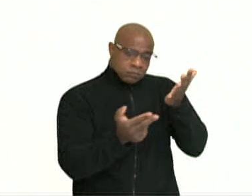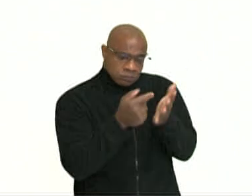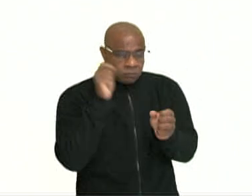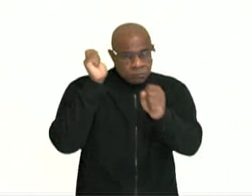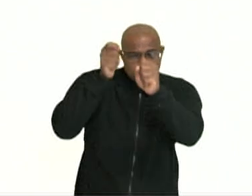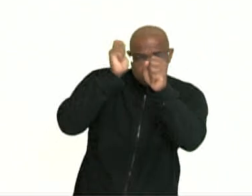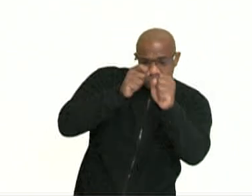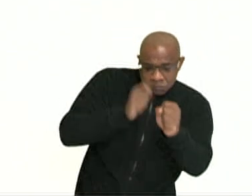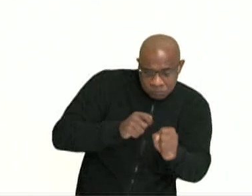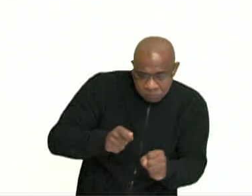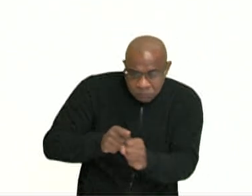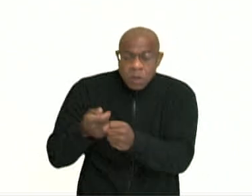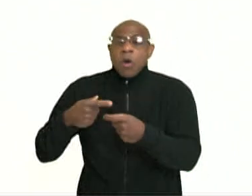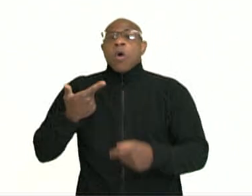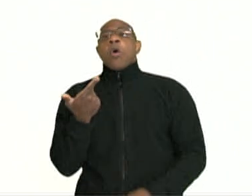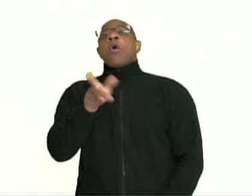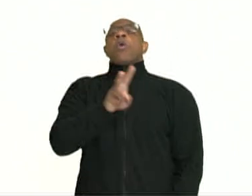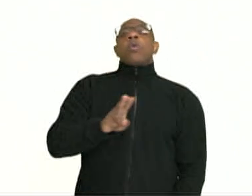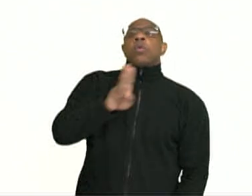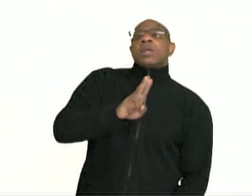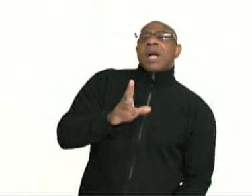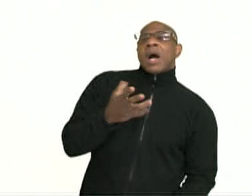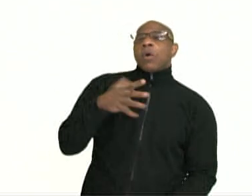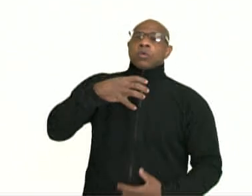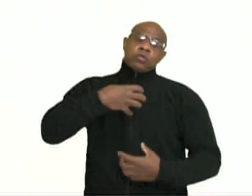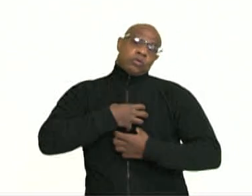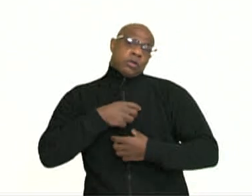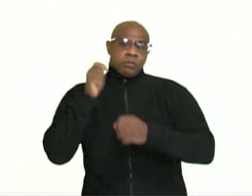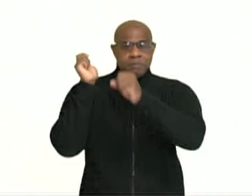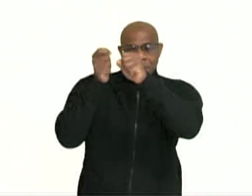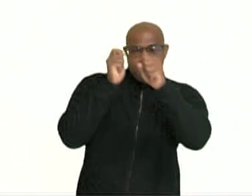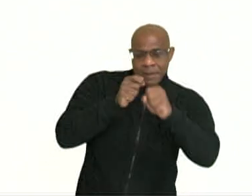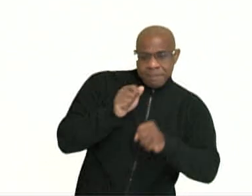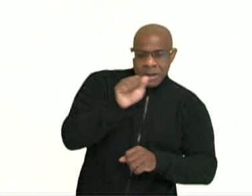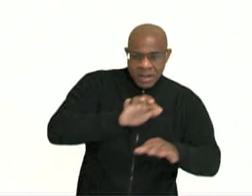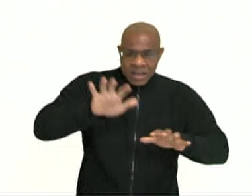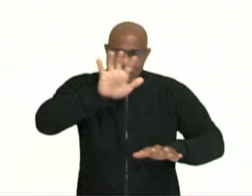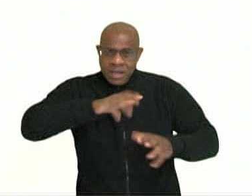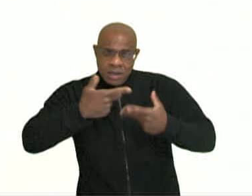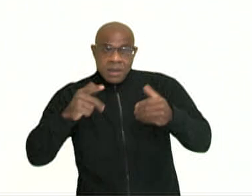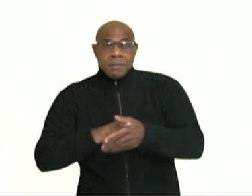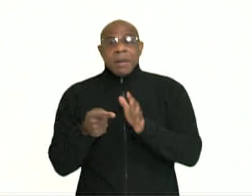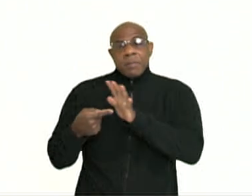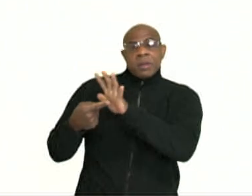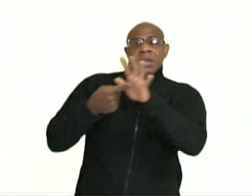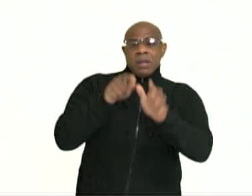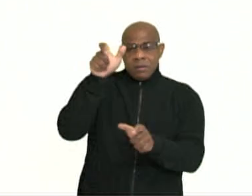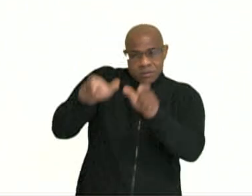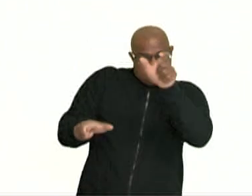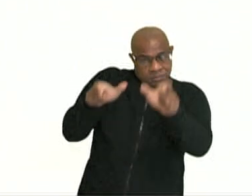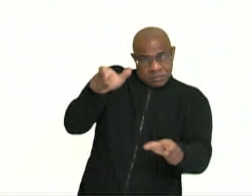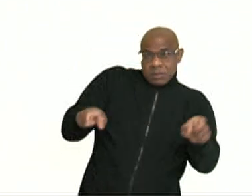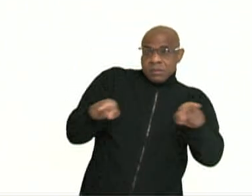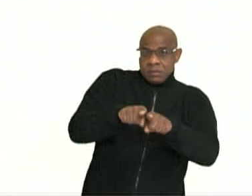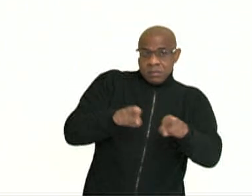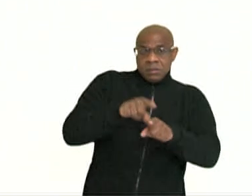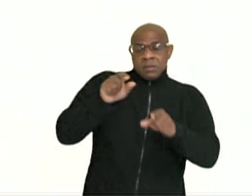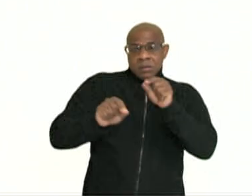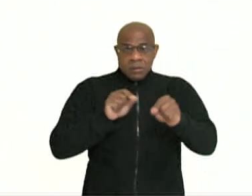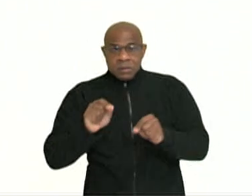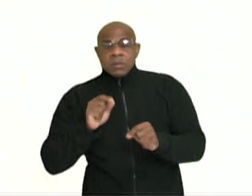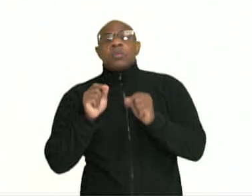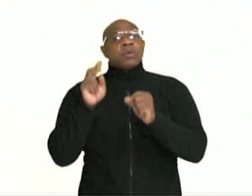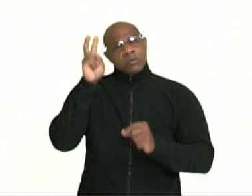esculpir ou usar outra forma de construir imagens para representar visualmente os personagens ou as cenas mais